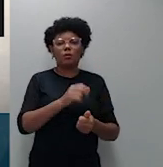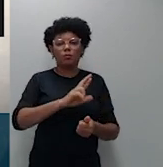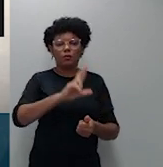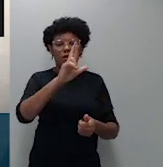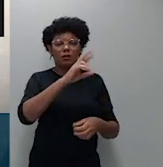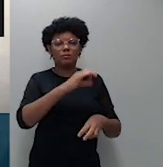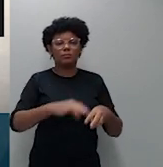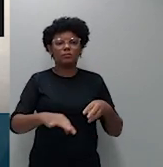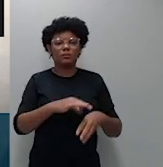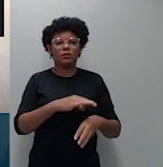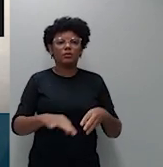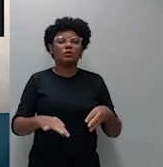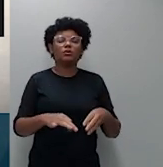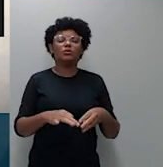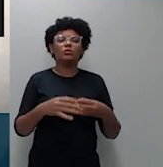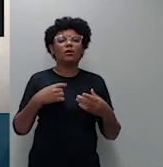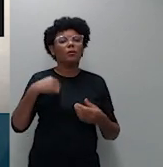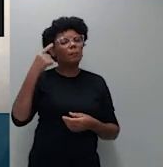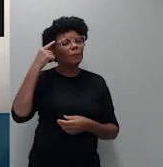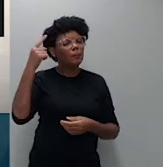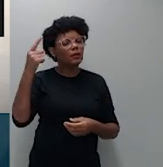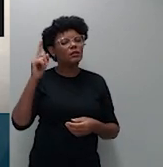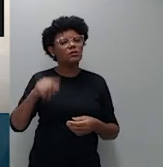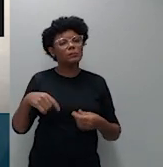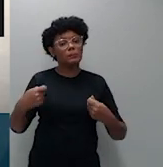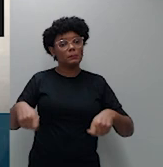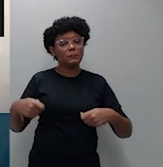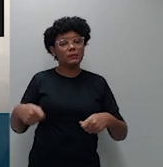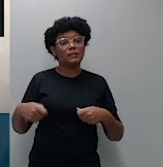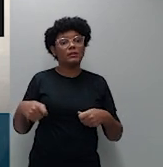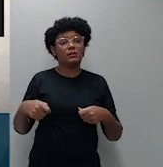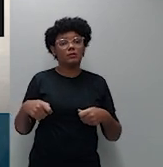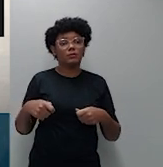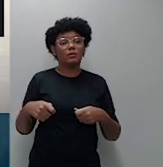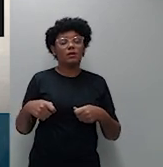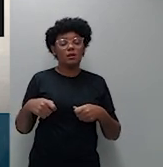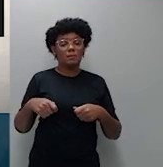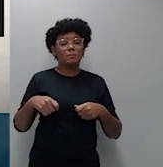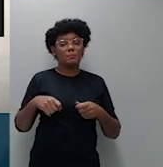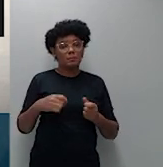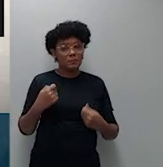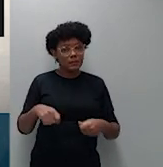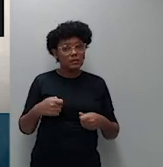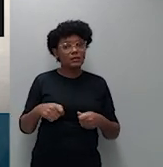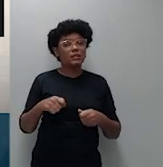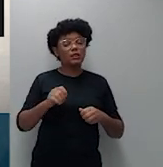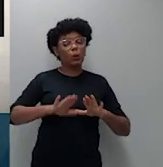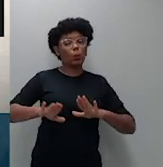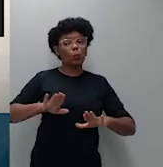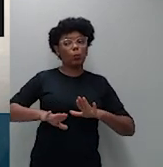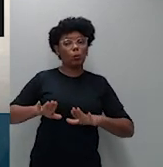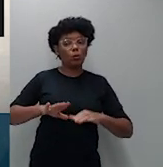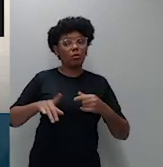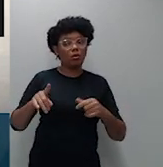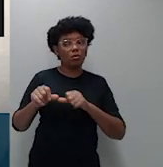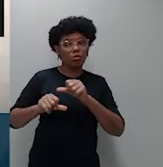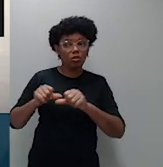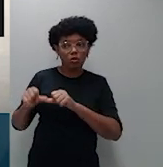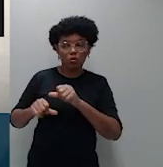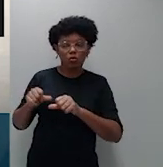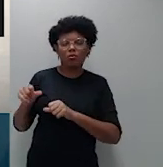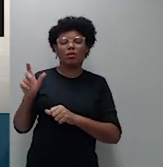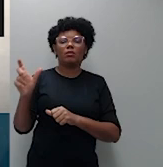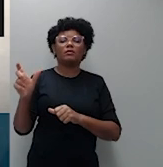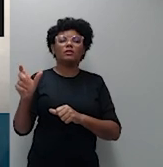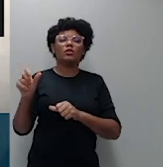porque penso que deve ser restritiva a possibilidade de alteração do nome no registro